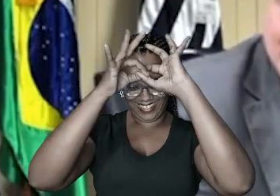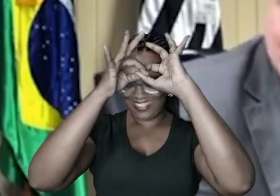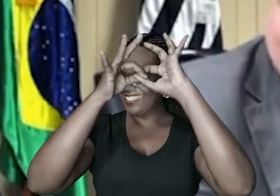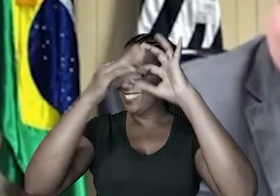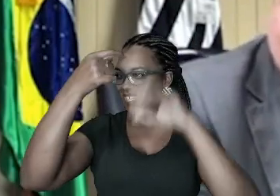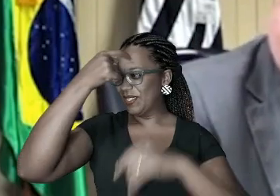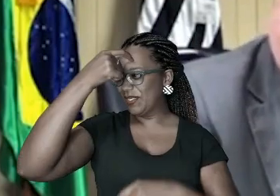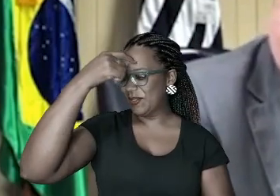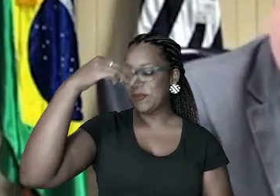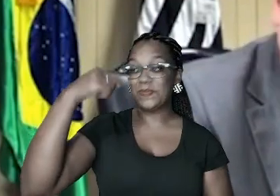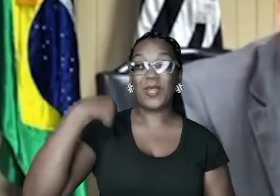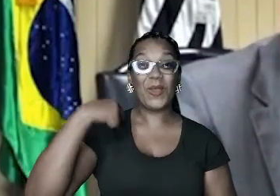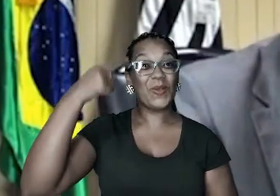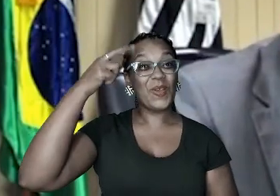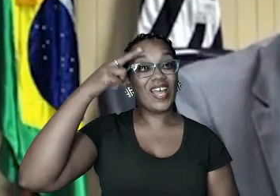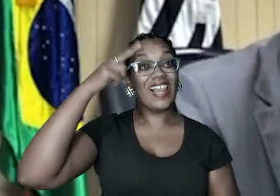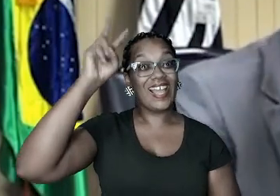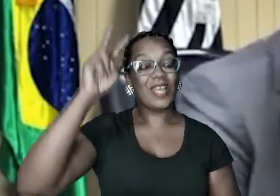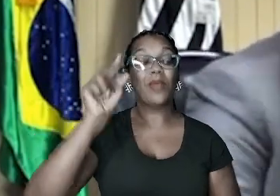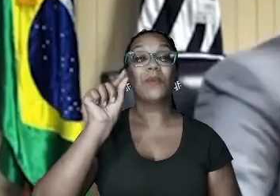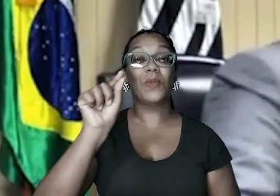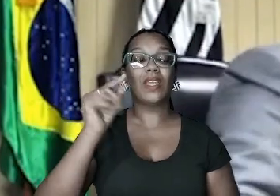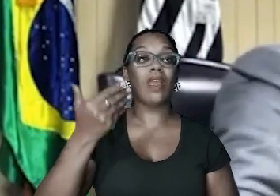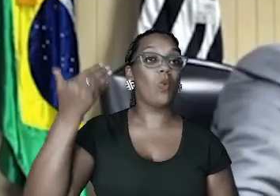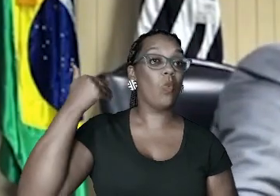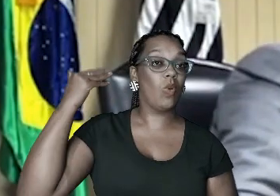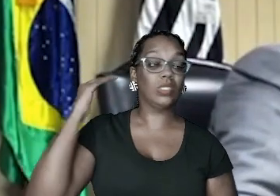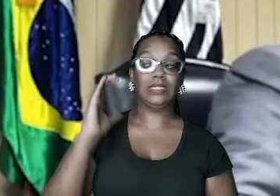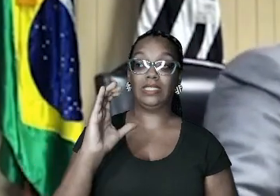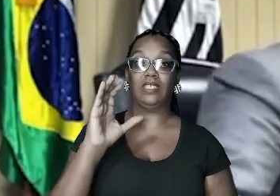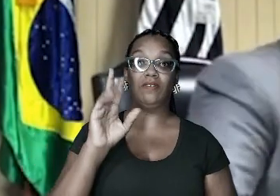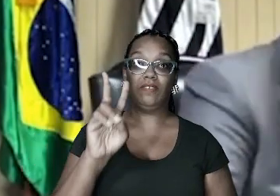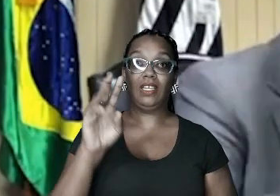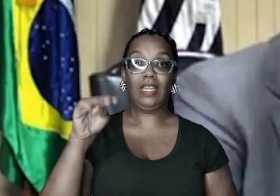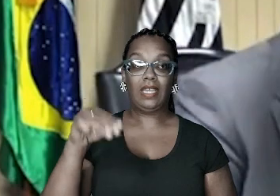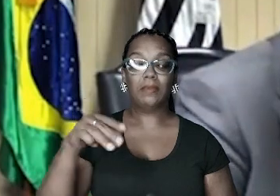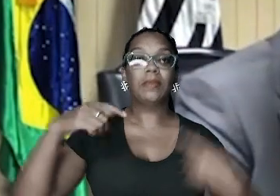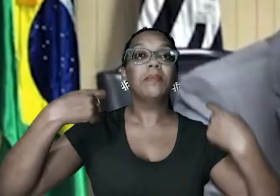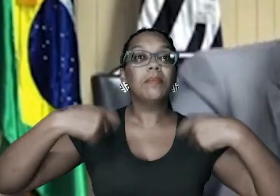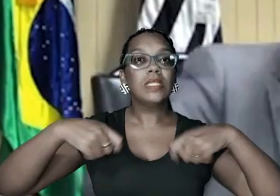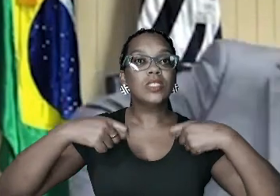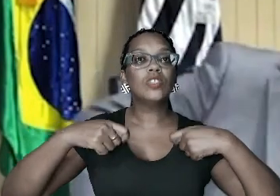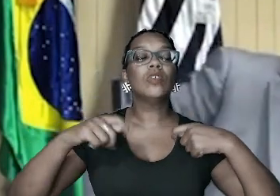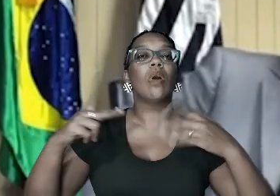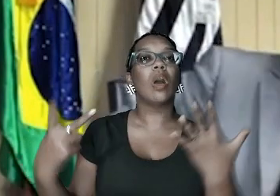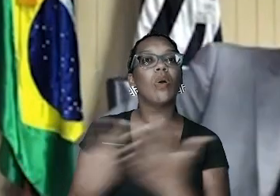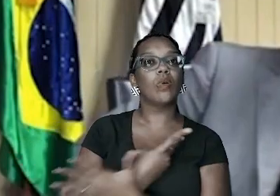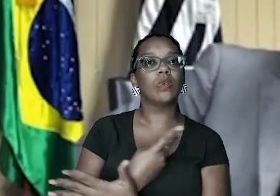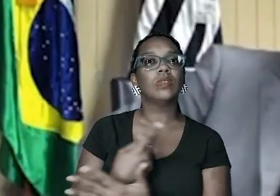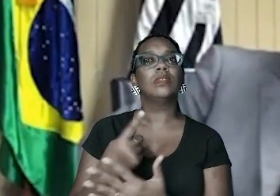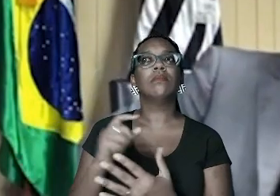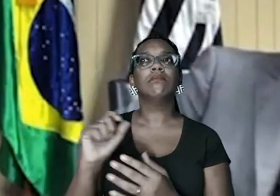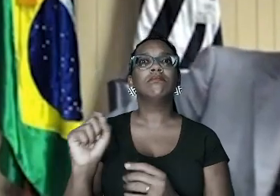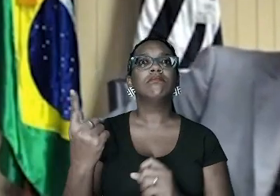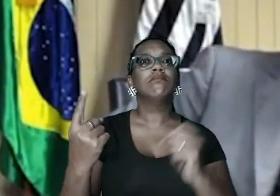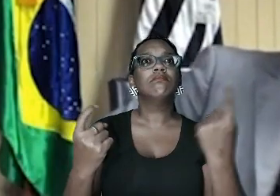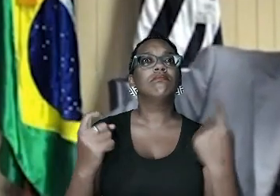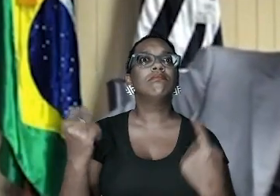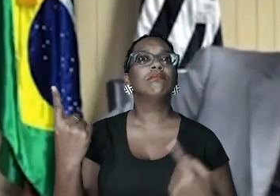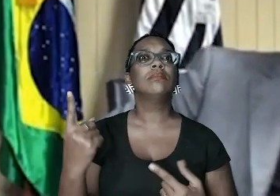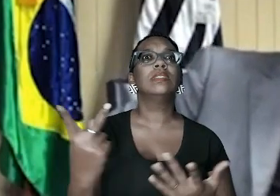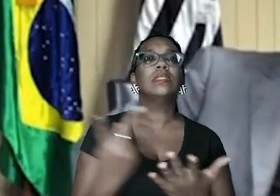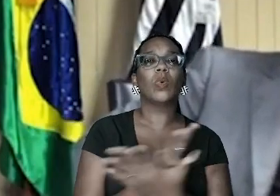memórias nosso tecido conjuntivo para as nossas memórias eu me lembro que quando a cvm precisou